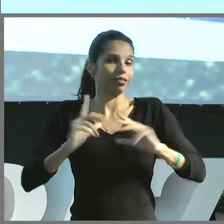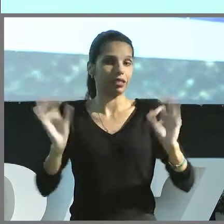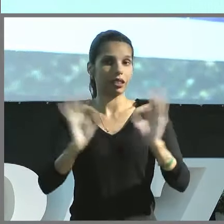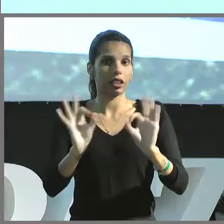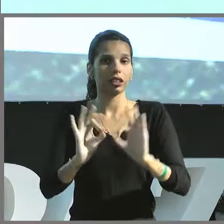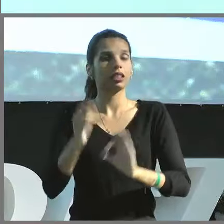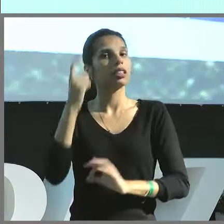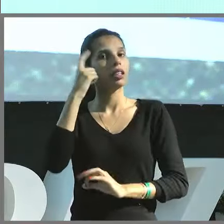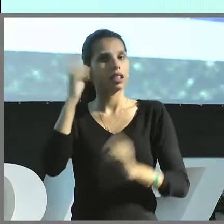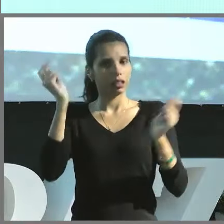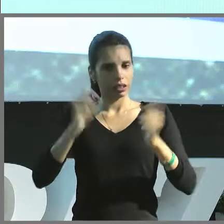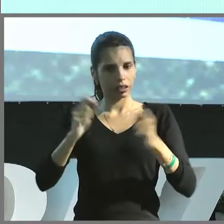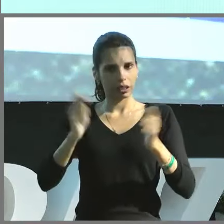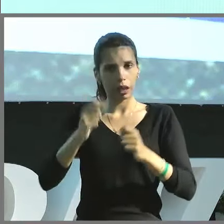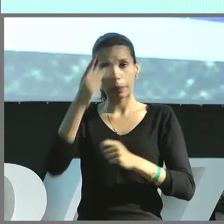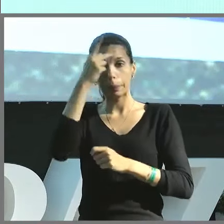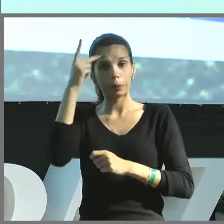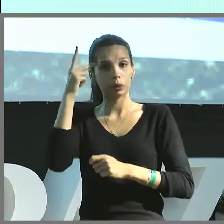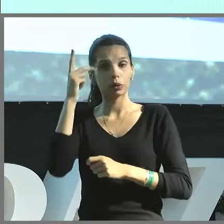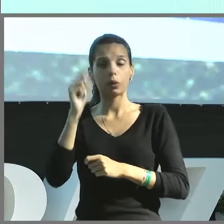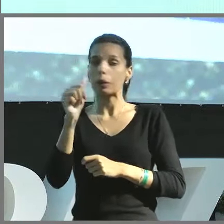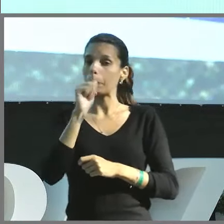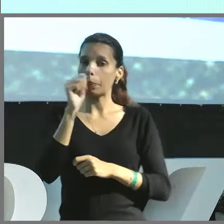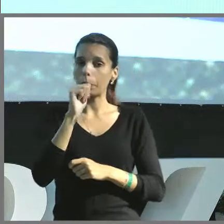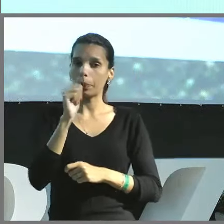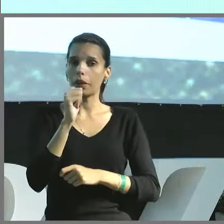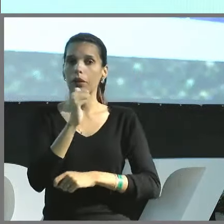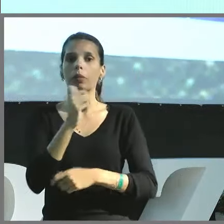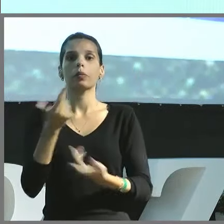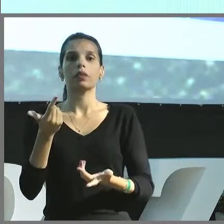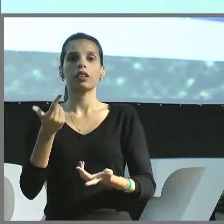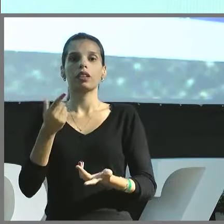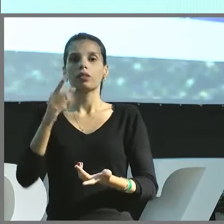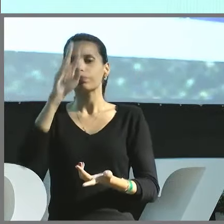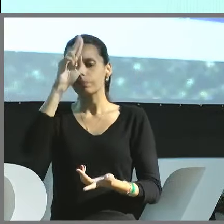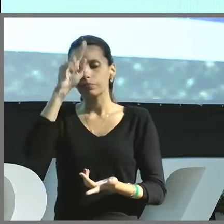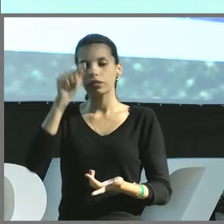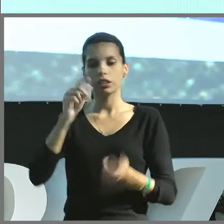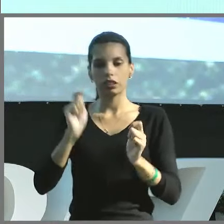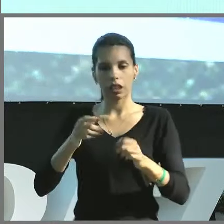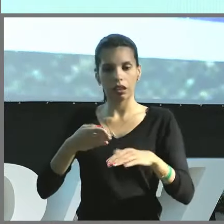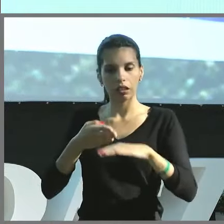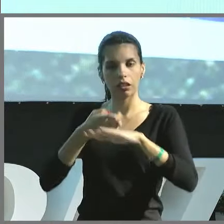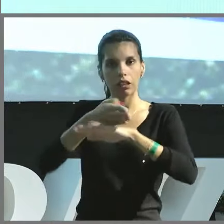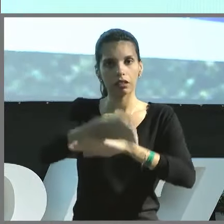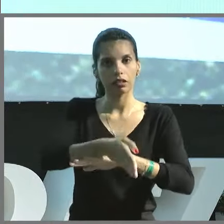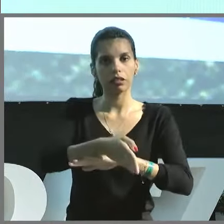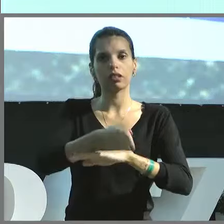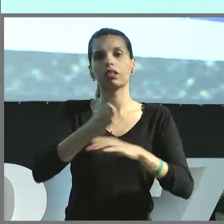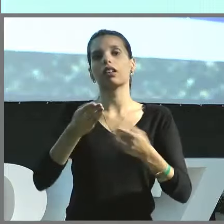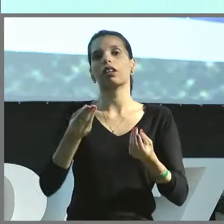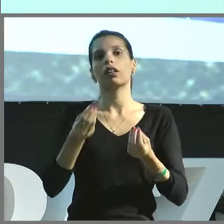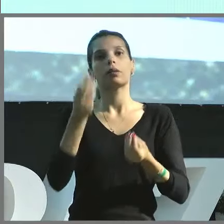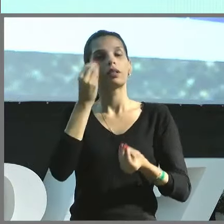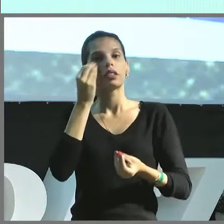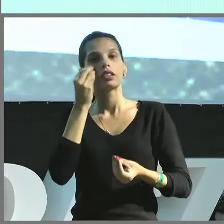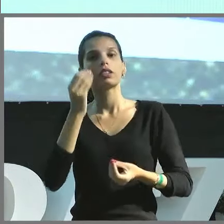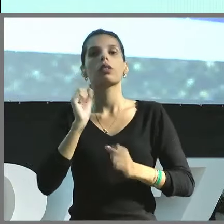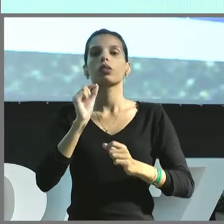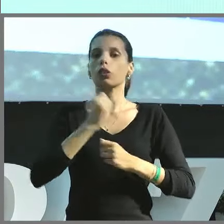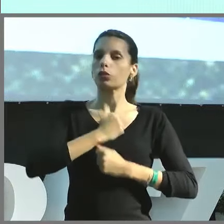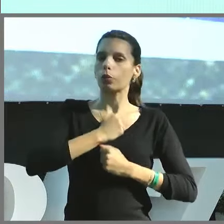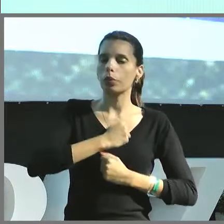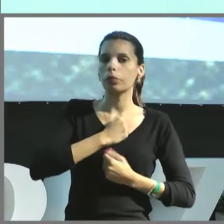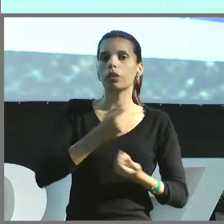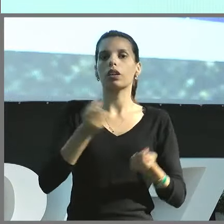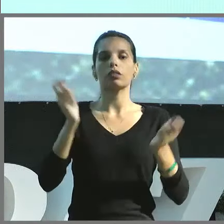somos capazes de deixar um alcoólatra entrar e dar o trato que ele precisa obter, mesmo que seja na hora da palestra, em